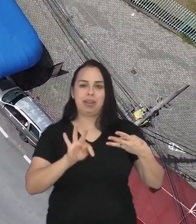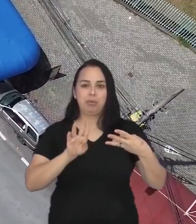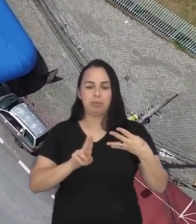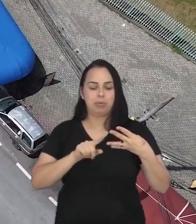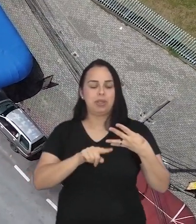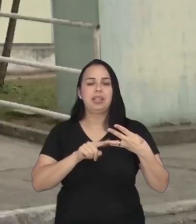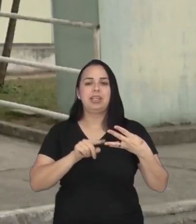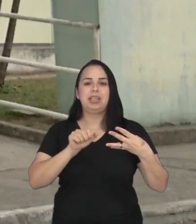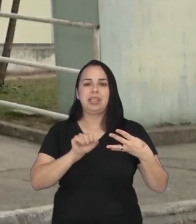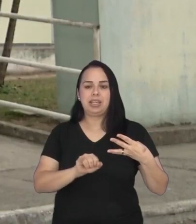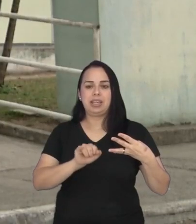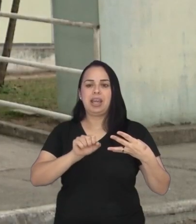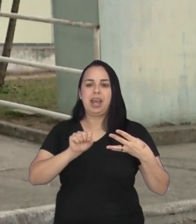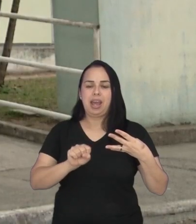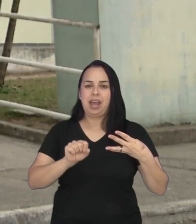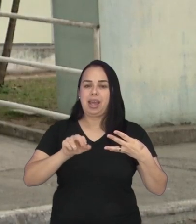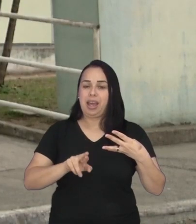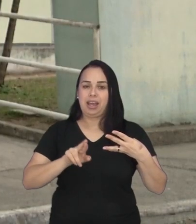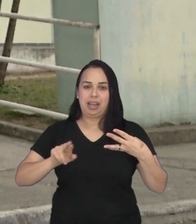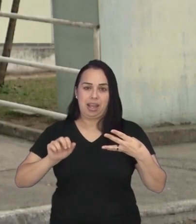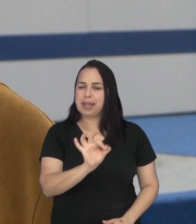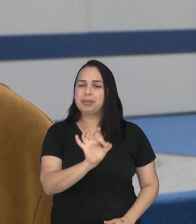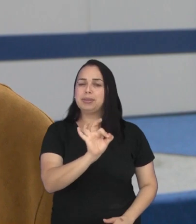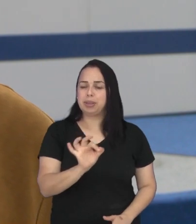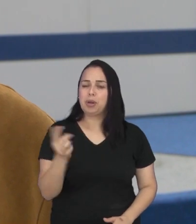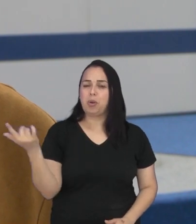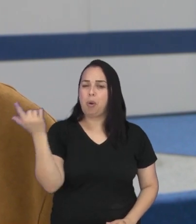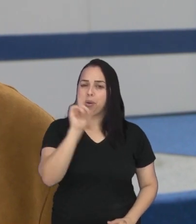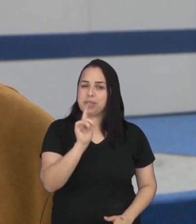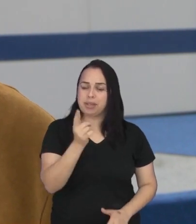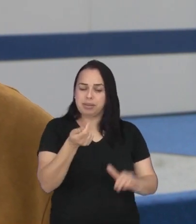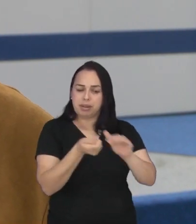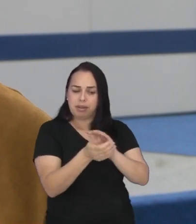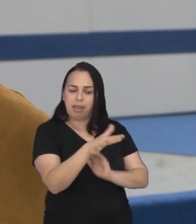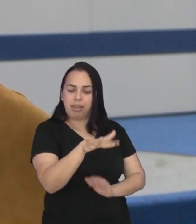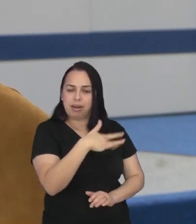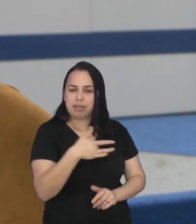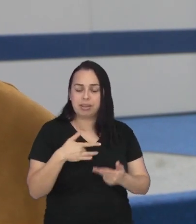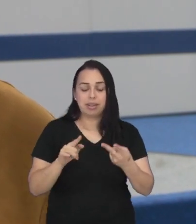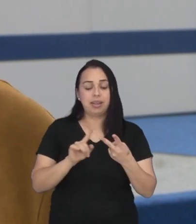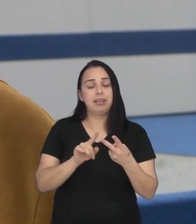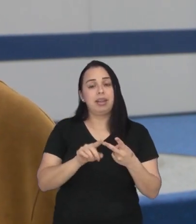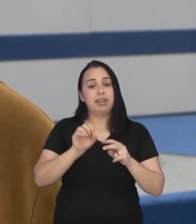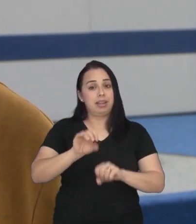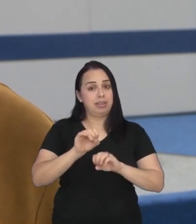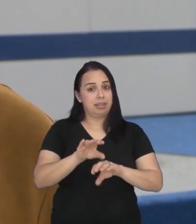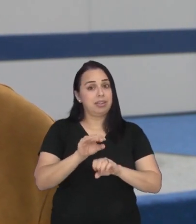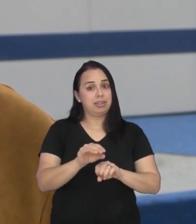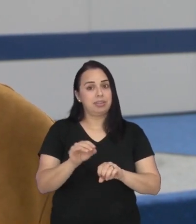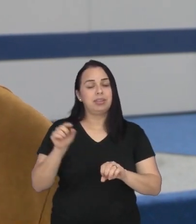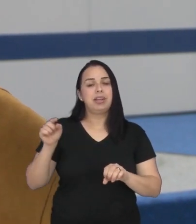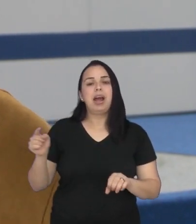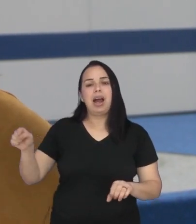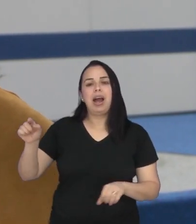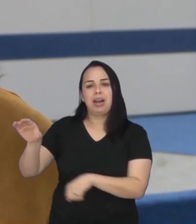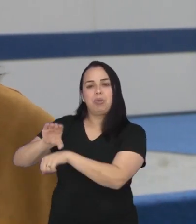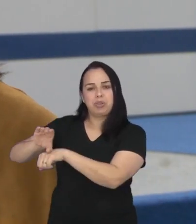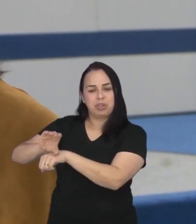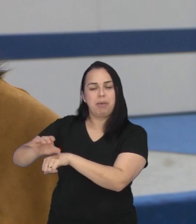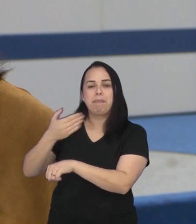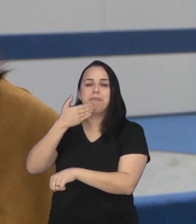positivo, resultando no total do orçamento consolidado, tanto da Prefeitura quanto da Câmara, do Instituto e das fundações, um superávit